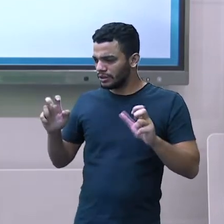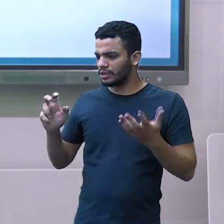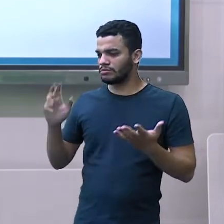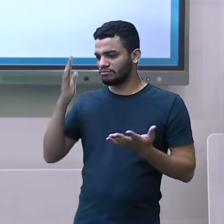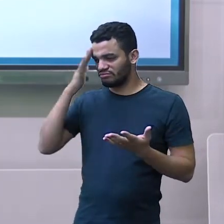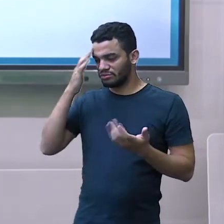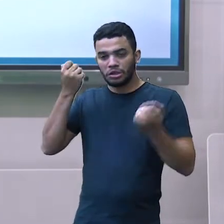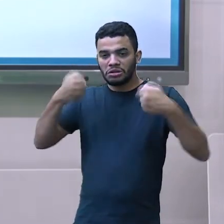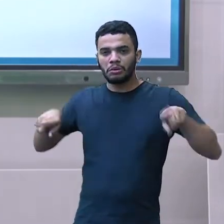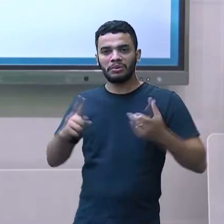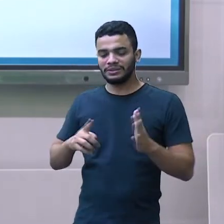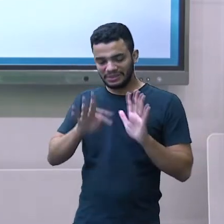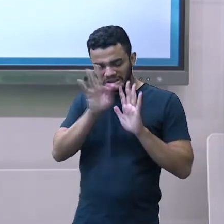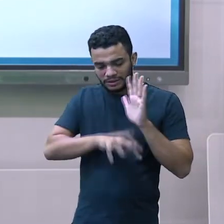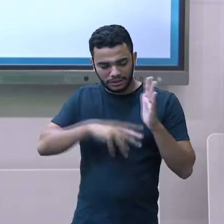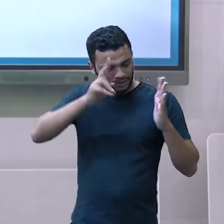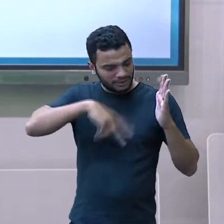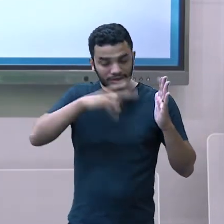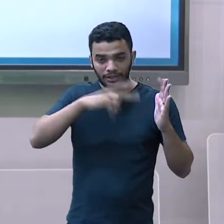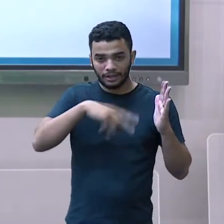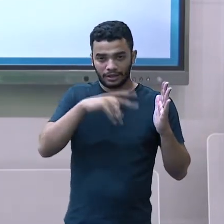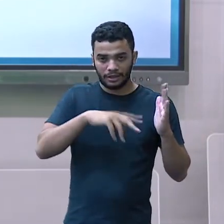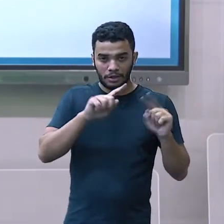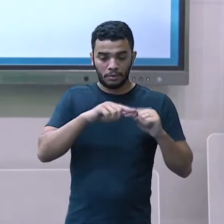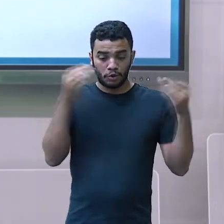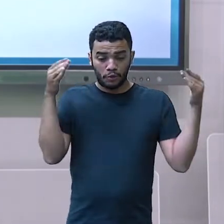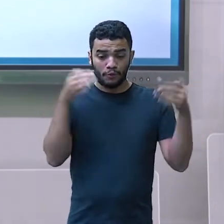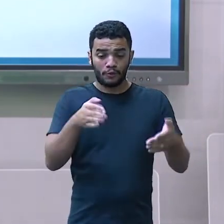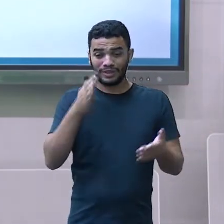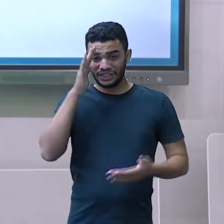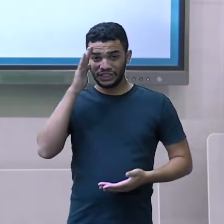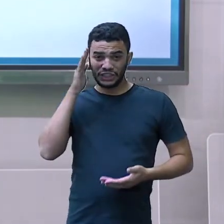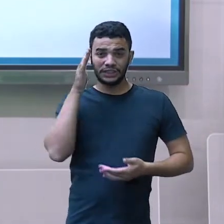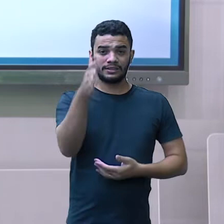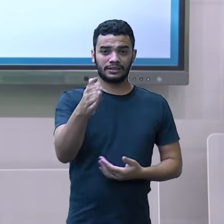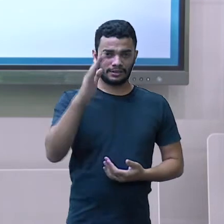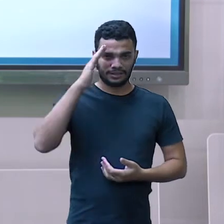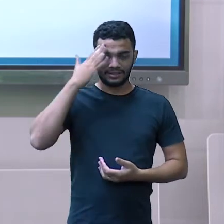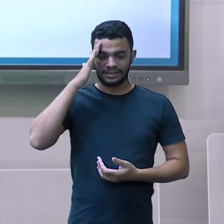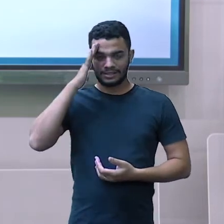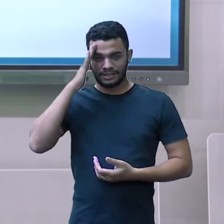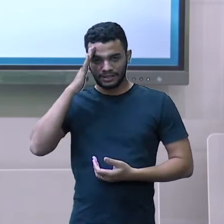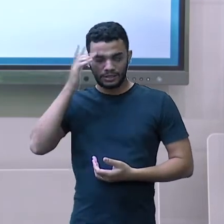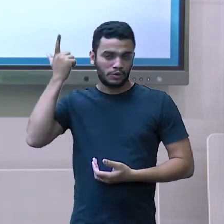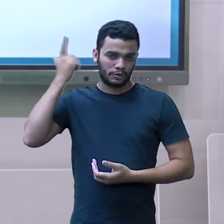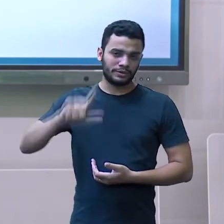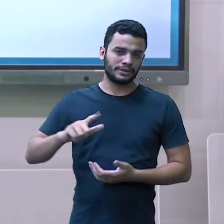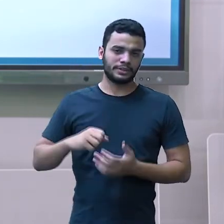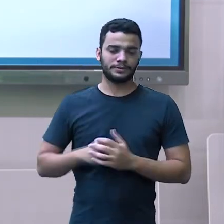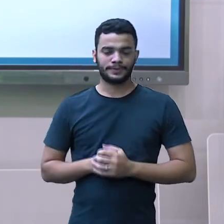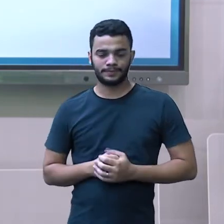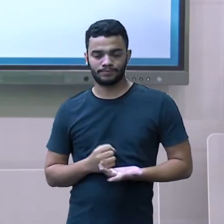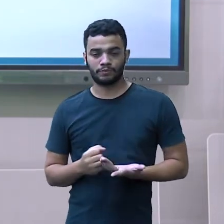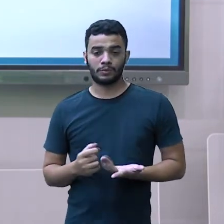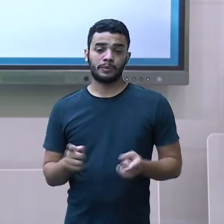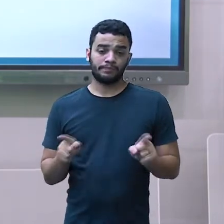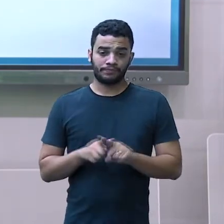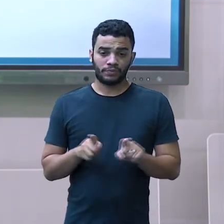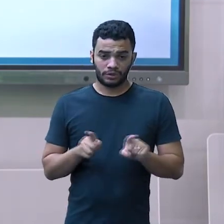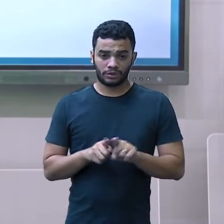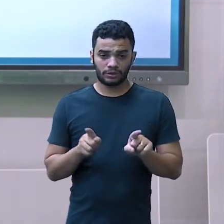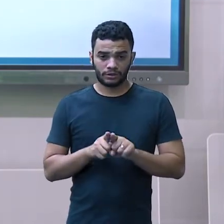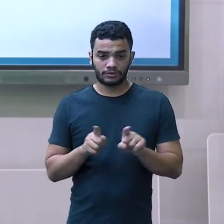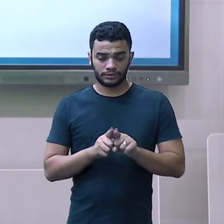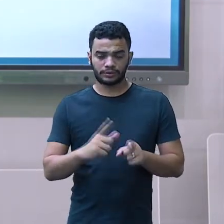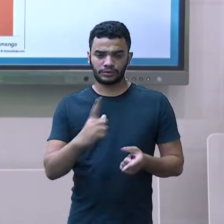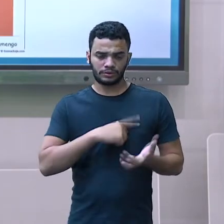outros gráficos que eu consigo analisar várias entradas, várias situações ao mesmo tempo.